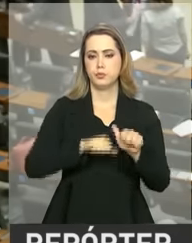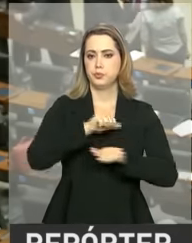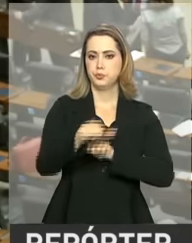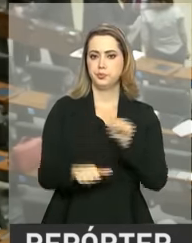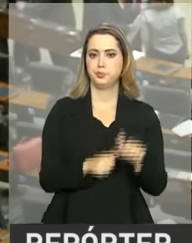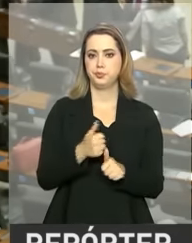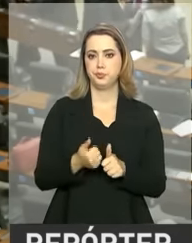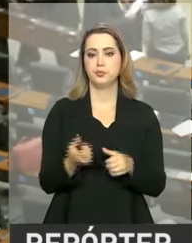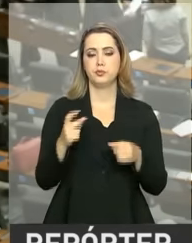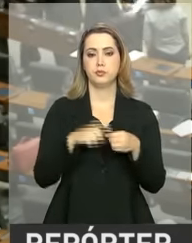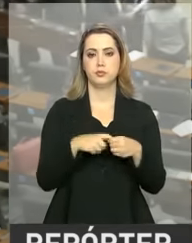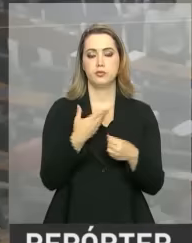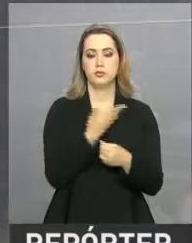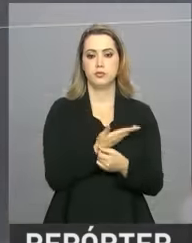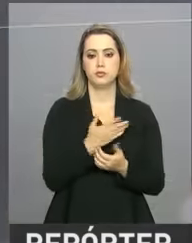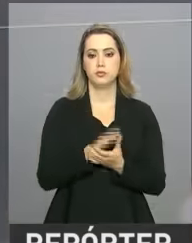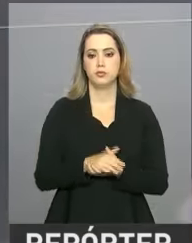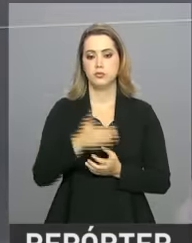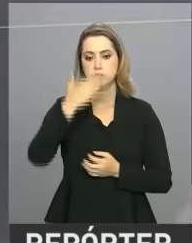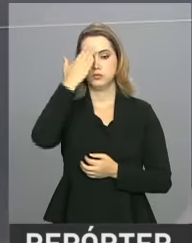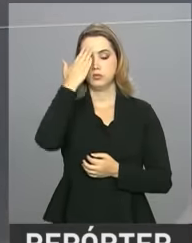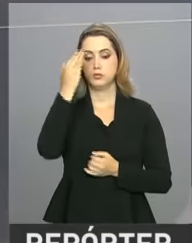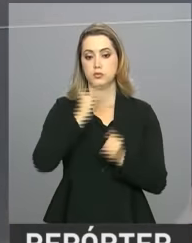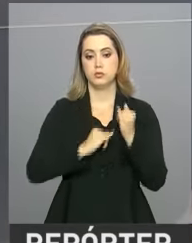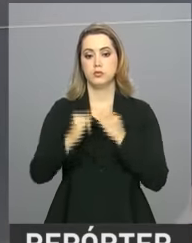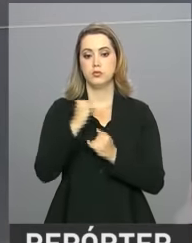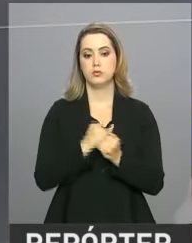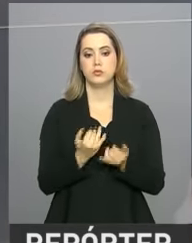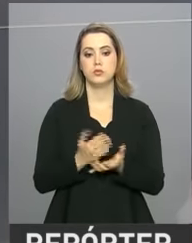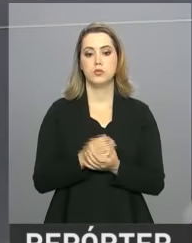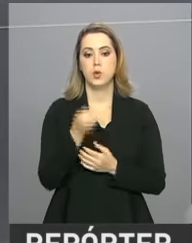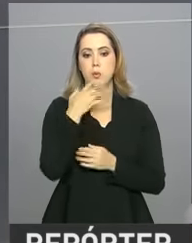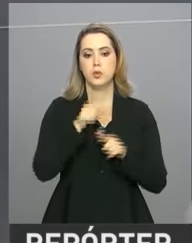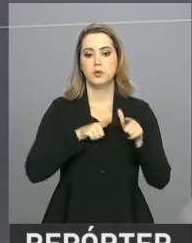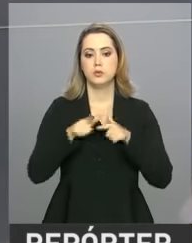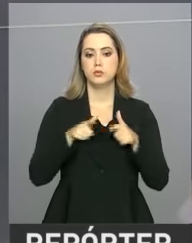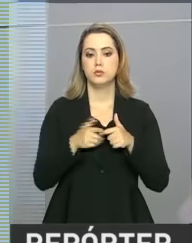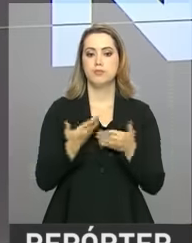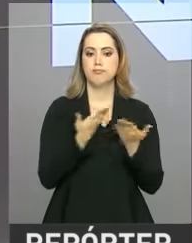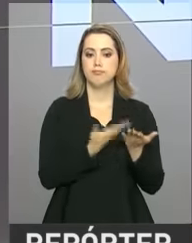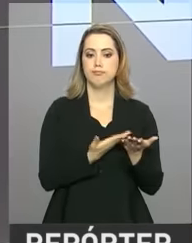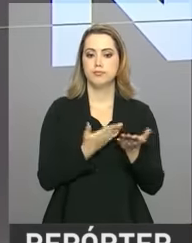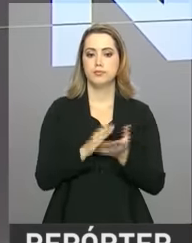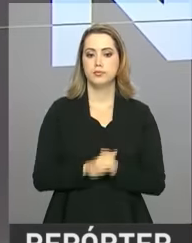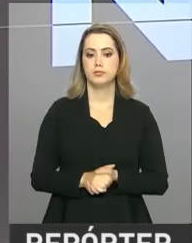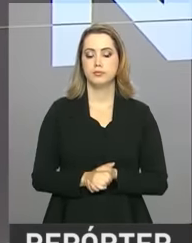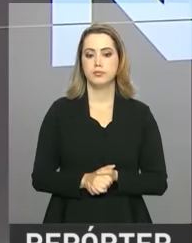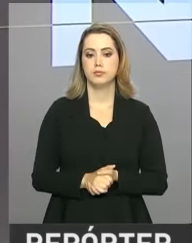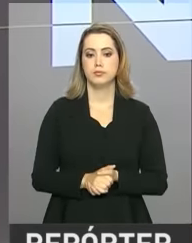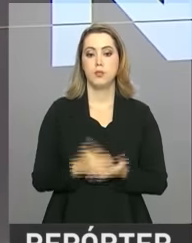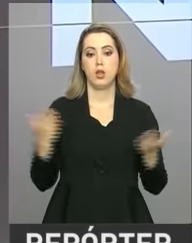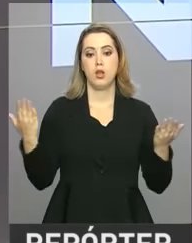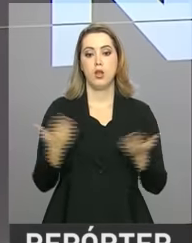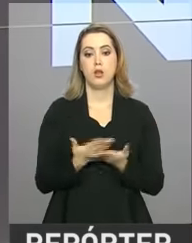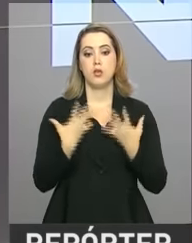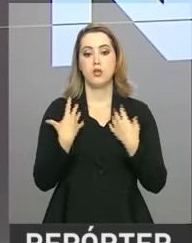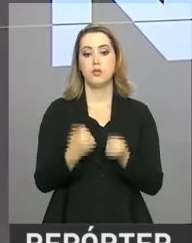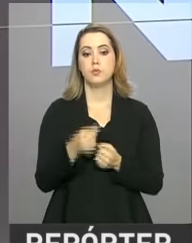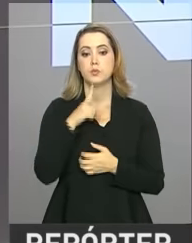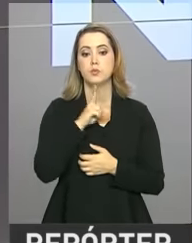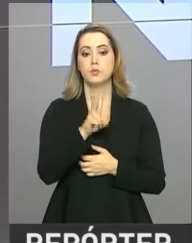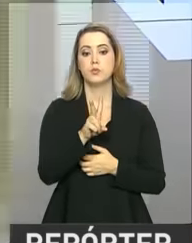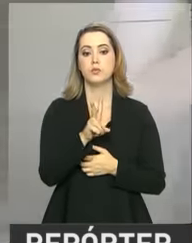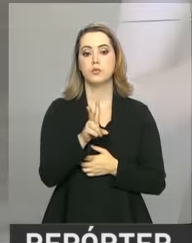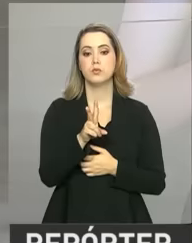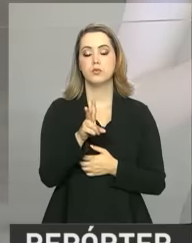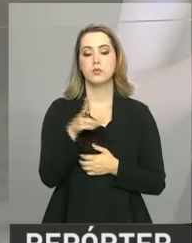volto com você no estúdio, Zé Luiz. Obrigado pelas informações, Paulo La Salvia. Bom trabalho para você aí na Câmara. E agora nós vamos falar ao vivo, vamos ao